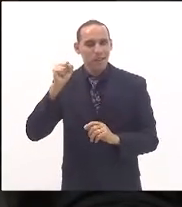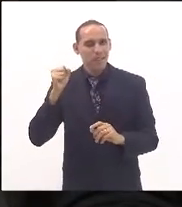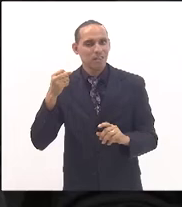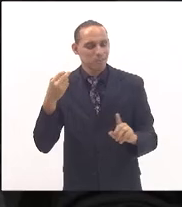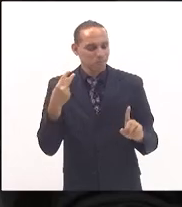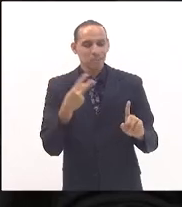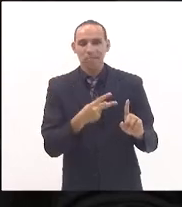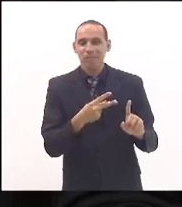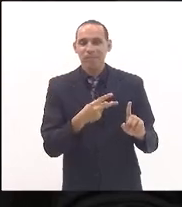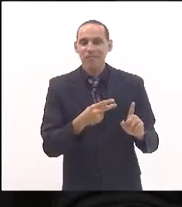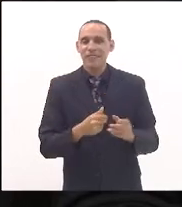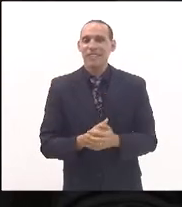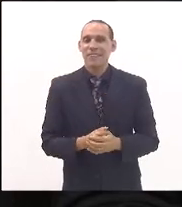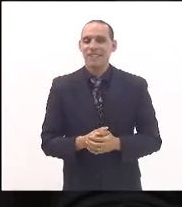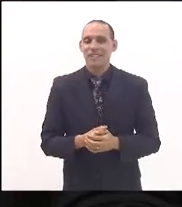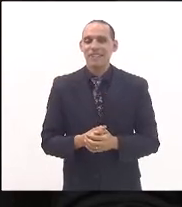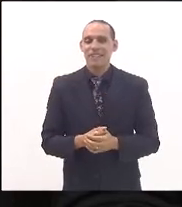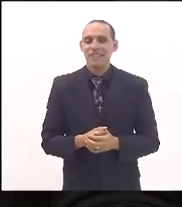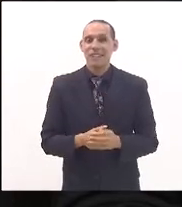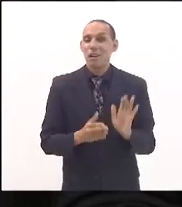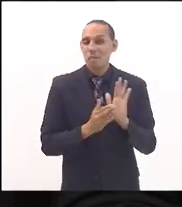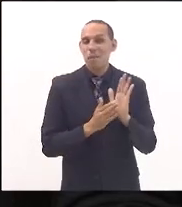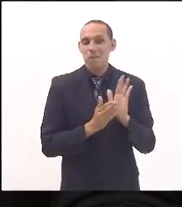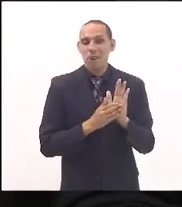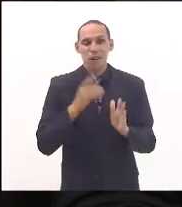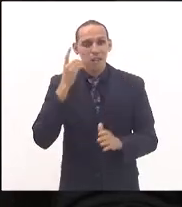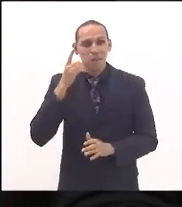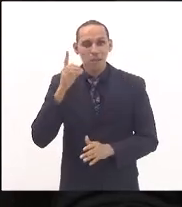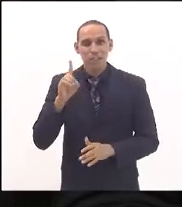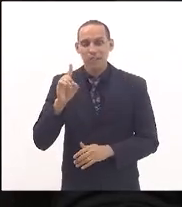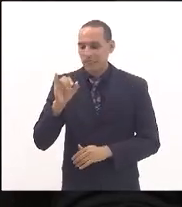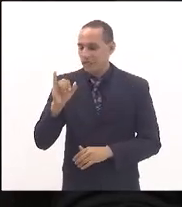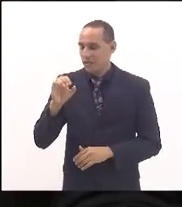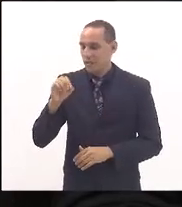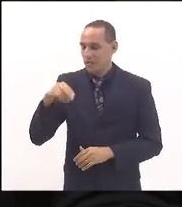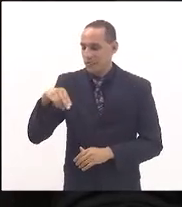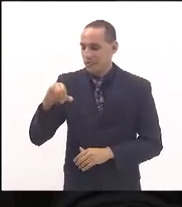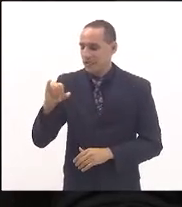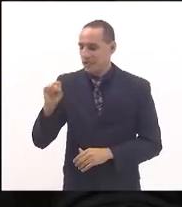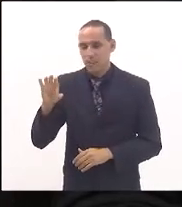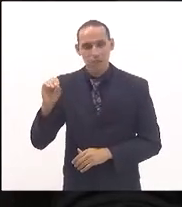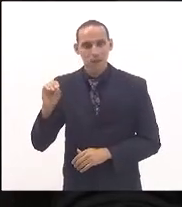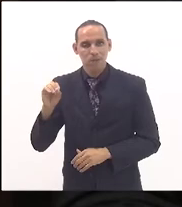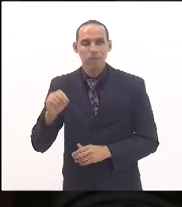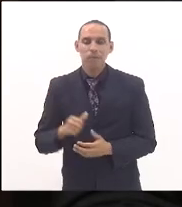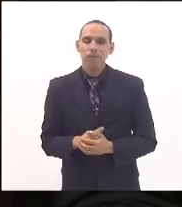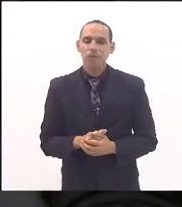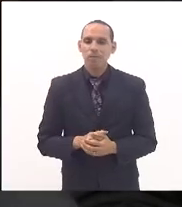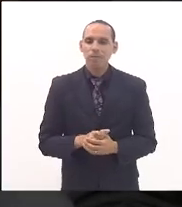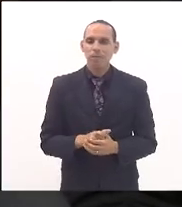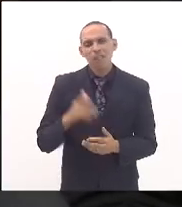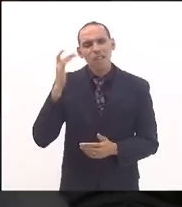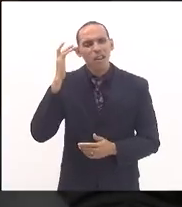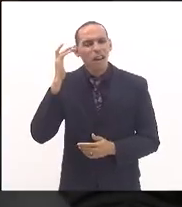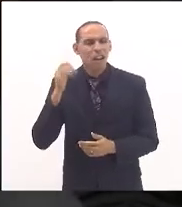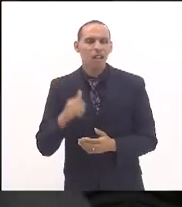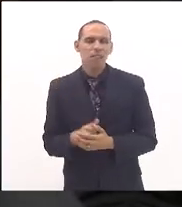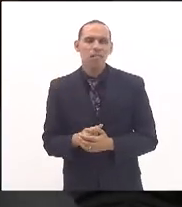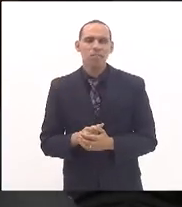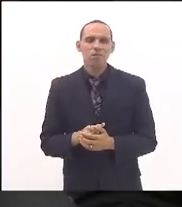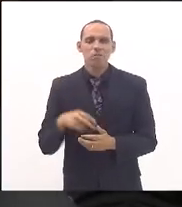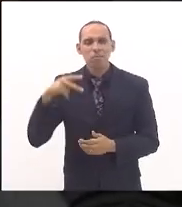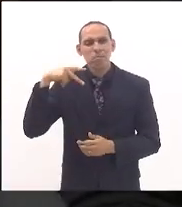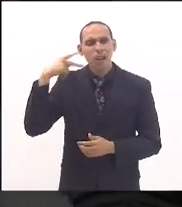Tiradentes para aposta do deputado Dionísio Lins e acho que o